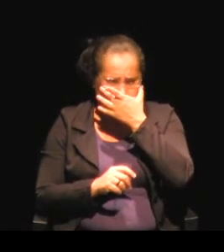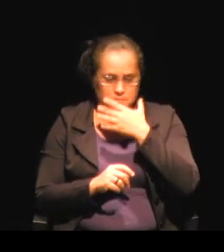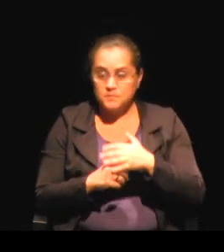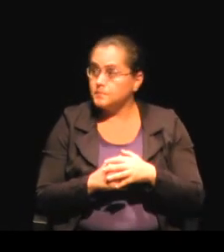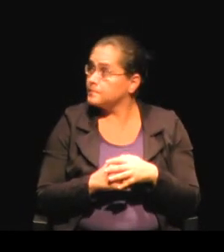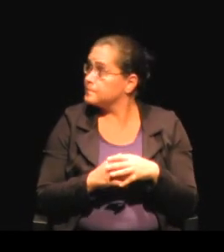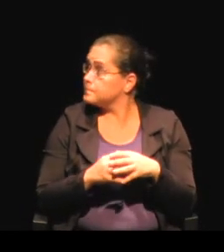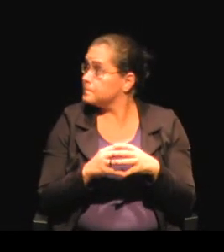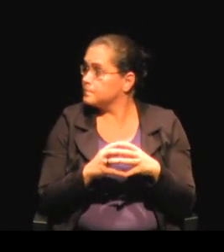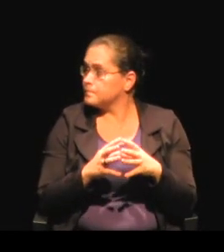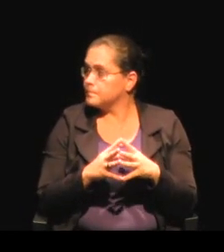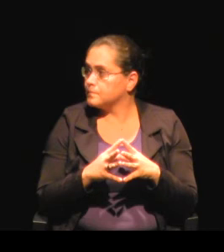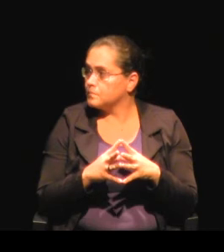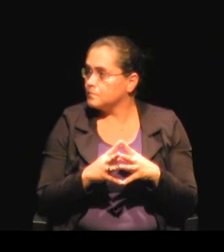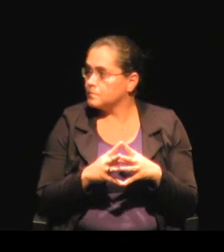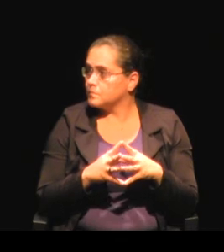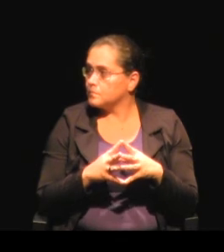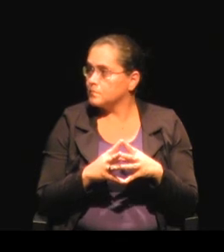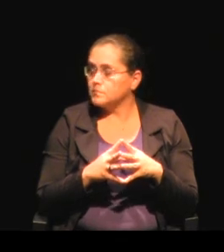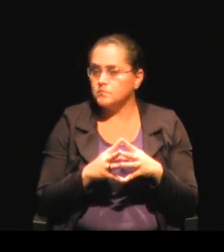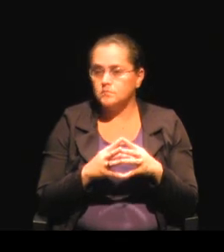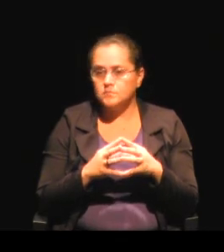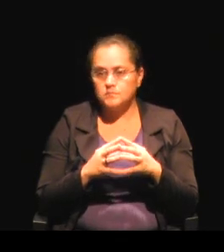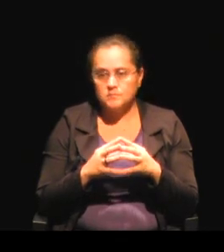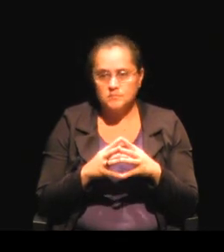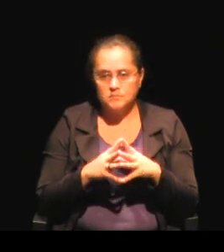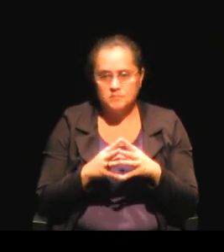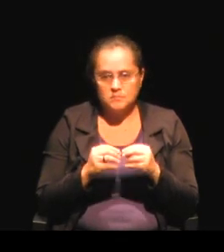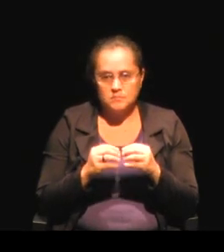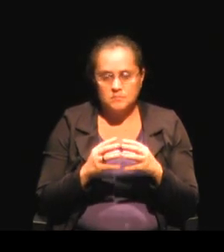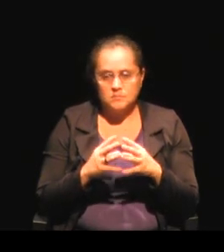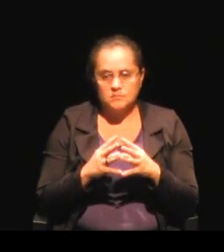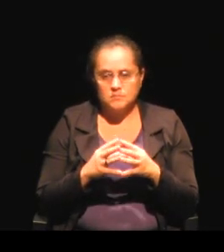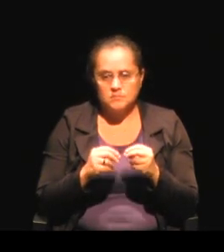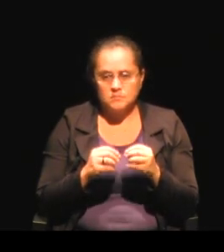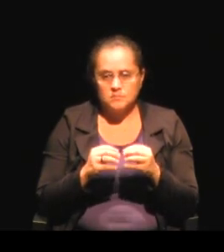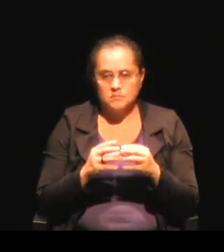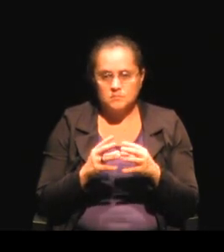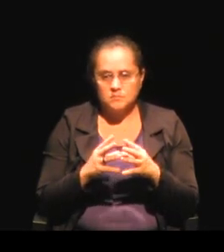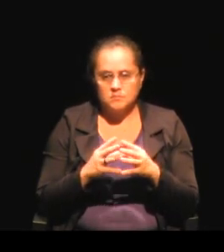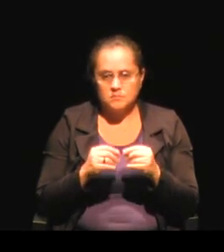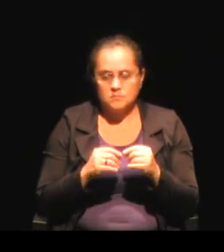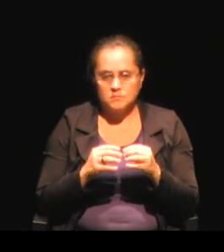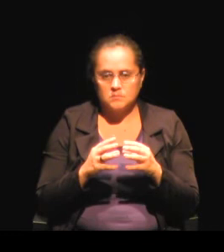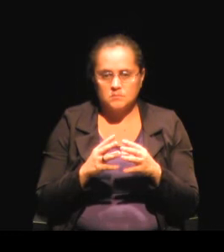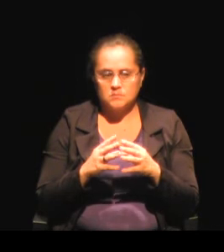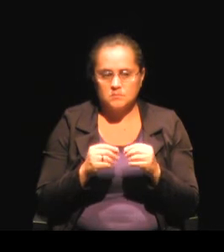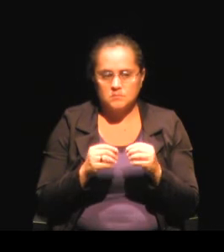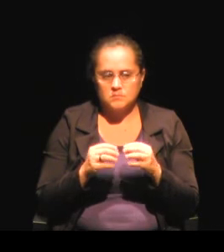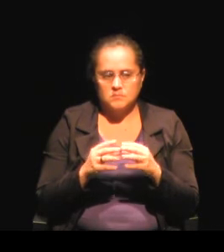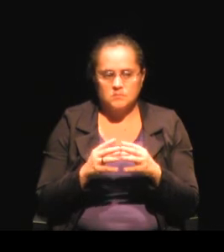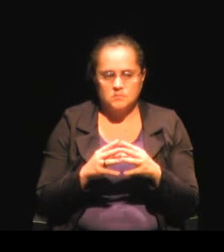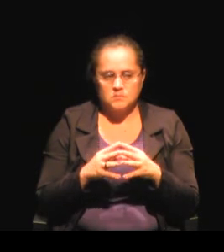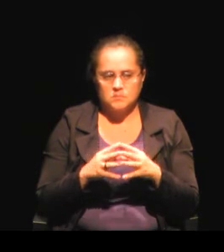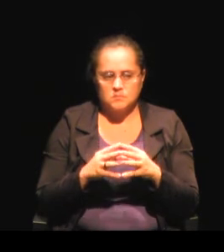Andrade estudou aí, foi professor aí. É um edifício que traz essa carga de história